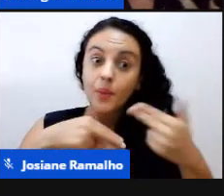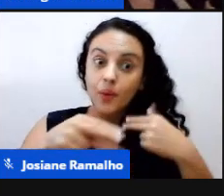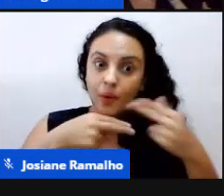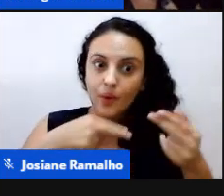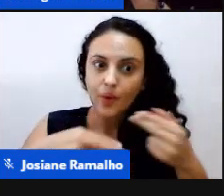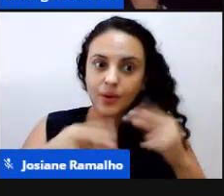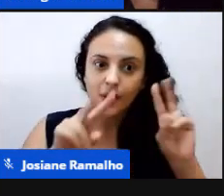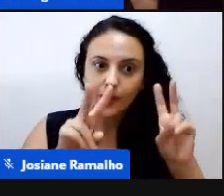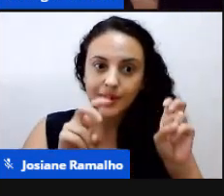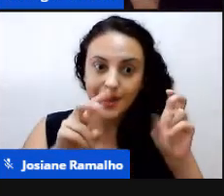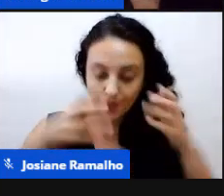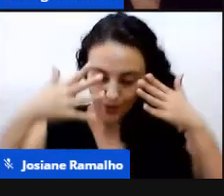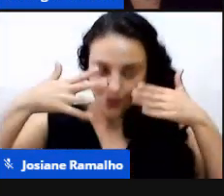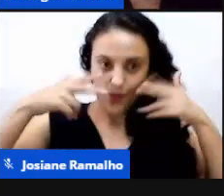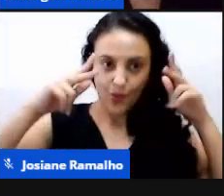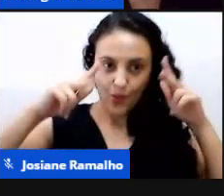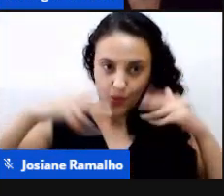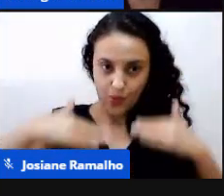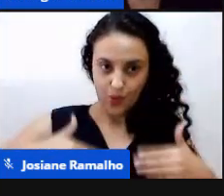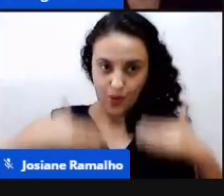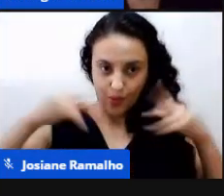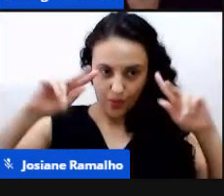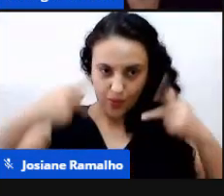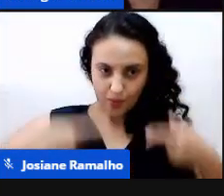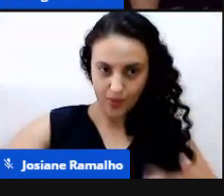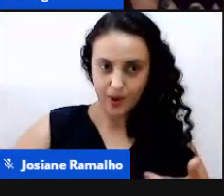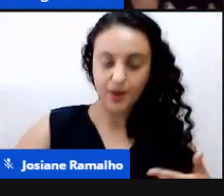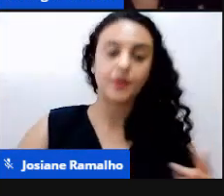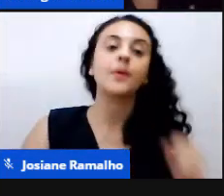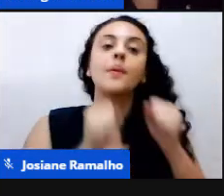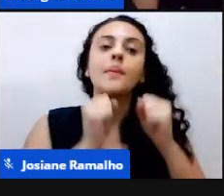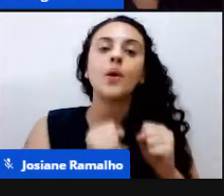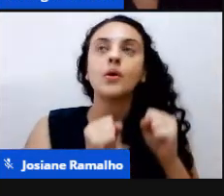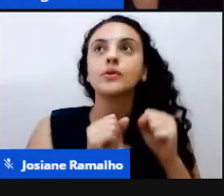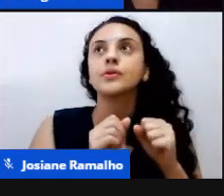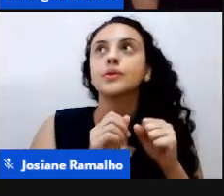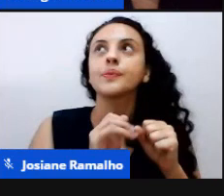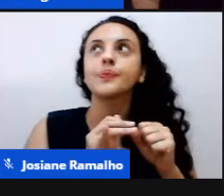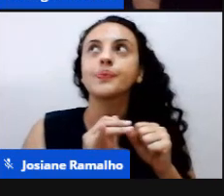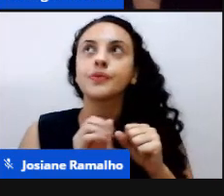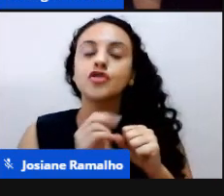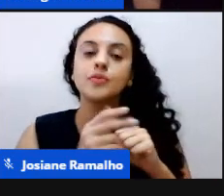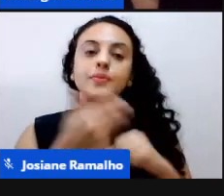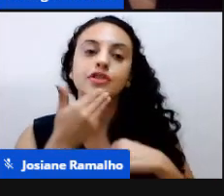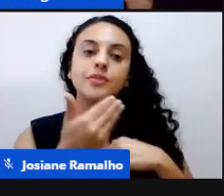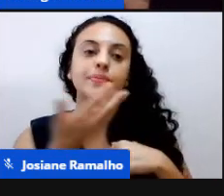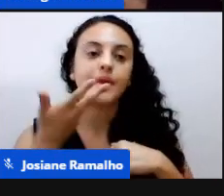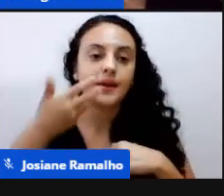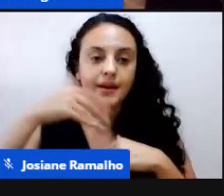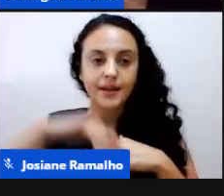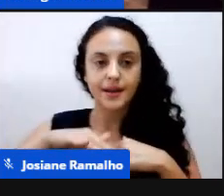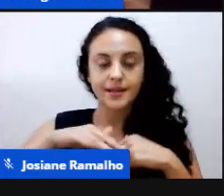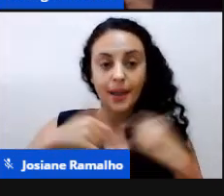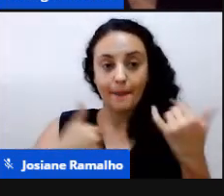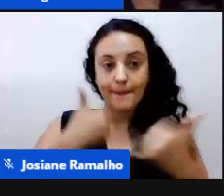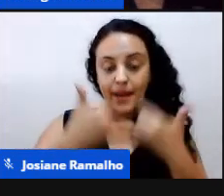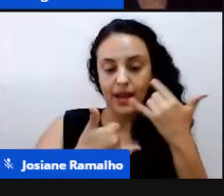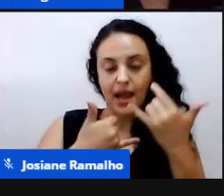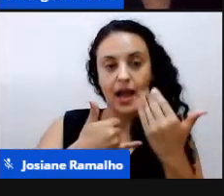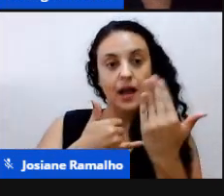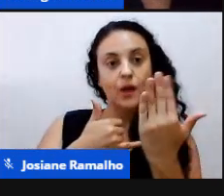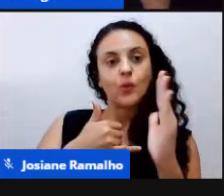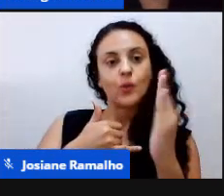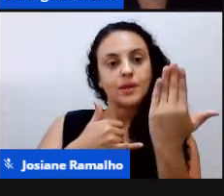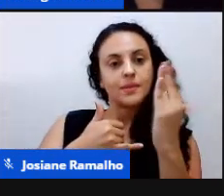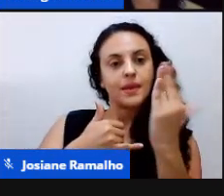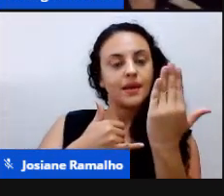Eu posso trabalhar a criança na frente do espelho. Eu posso trabalhar a relação dela com o outro, então as